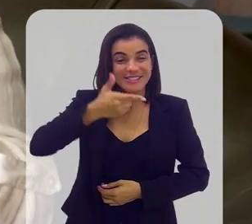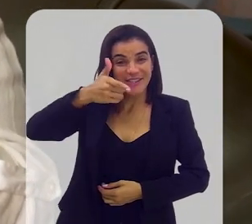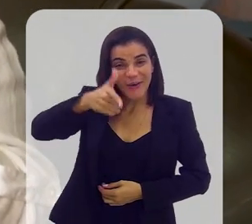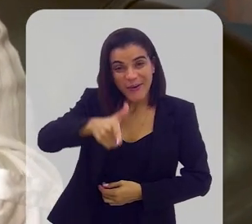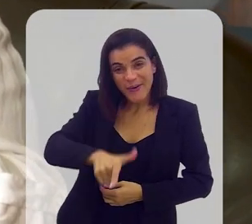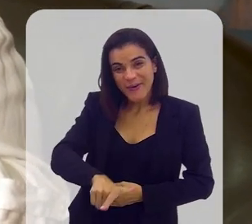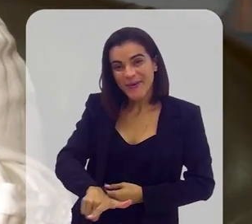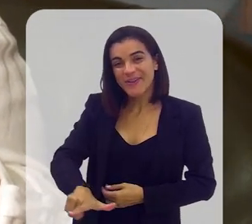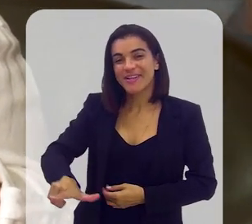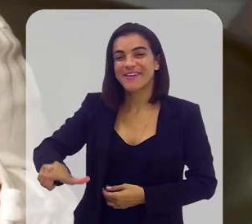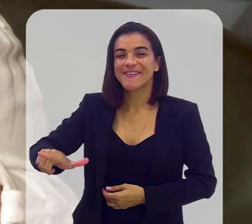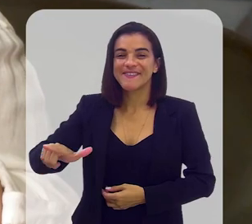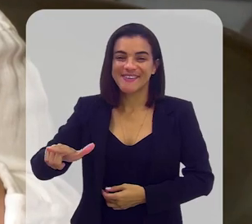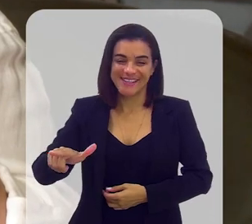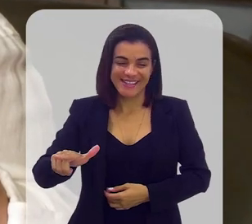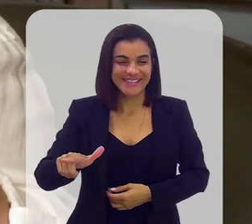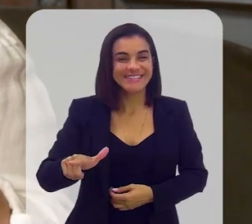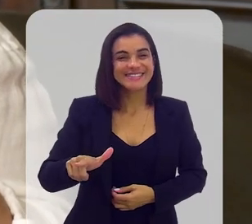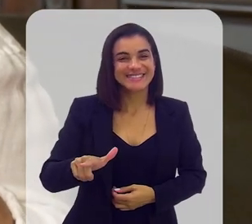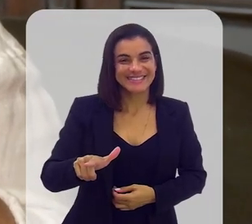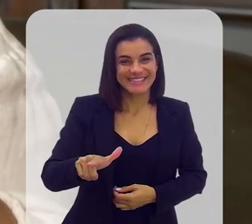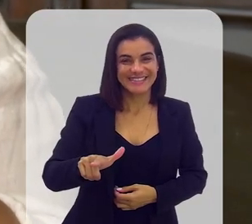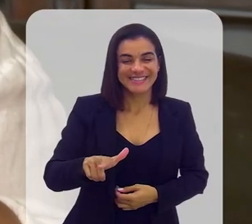outra vez.